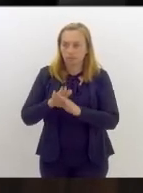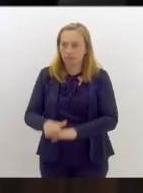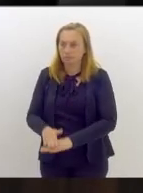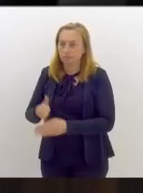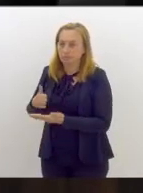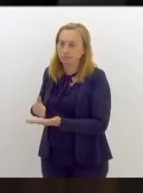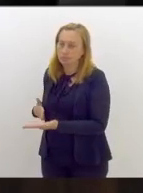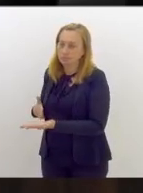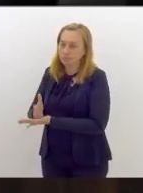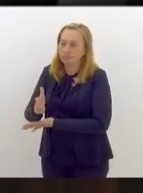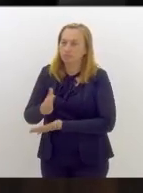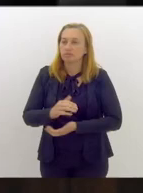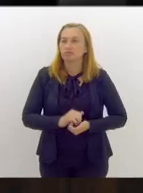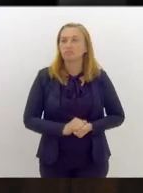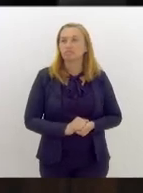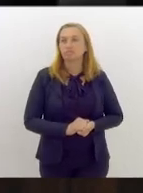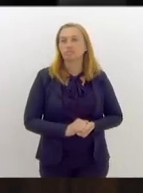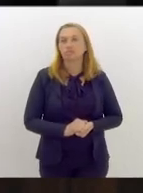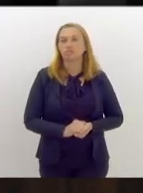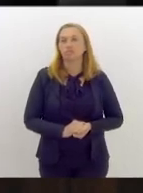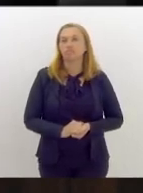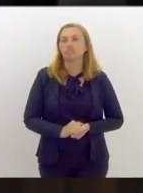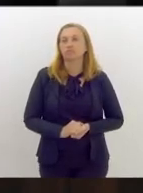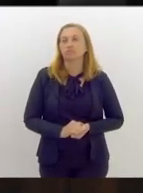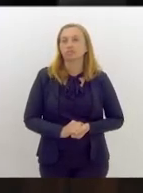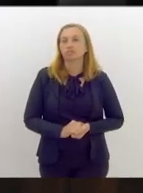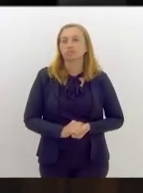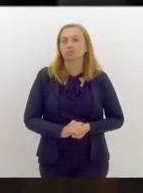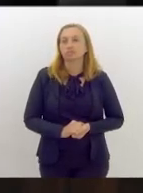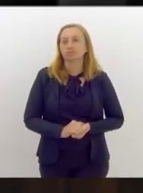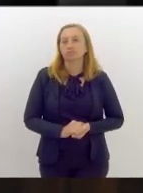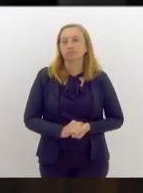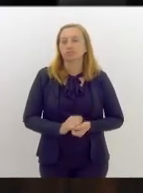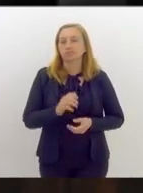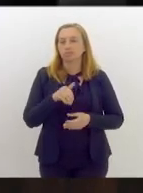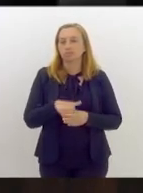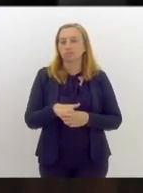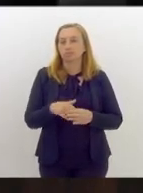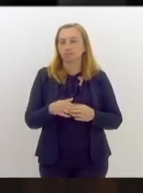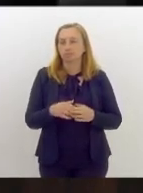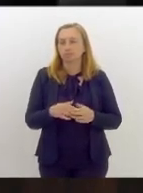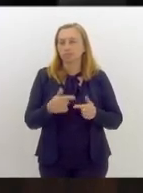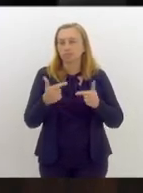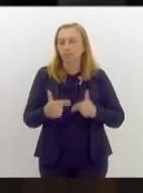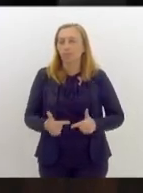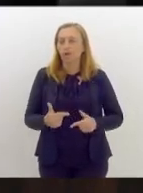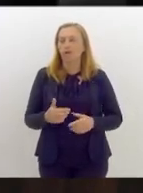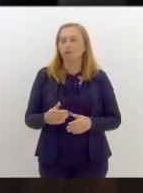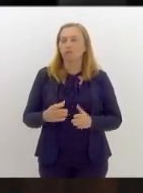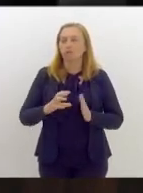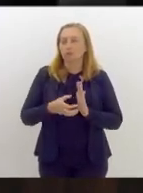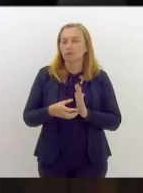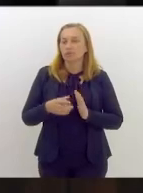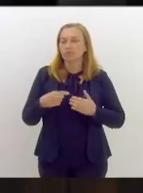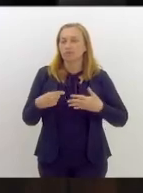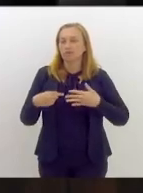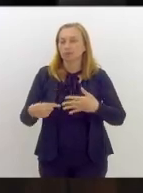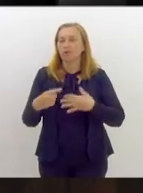senhores que aprovam, permaneçam como estão, aprovado. Vai a promulgação, com voto pela abstenção da bancada do PSOL,